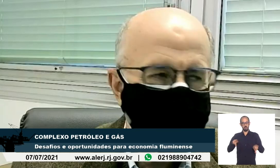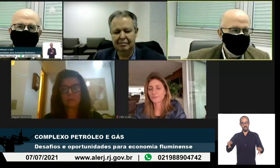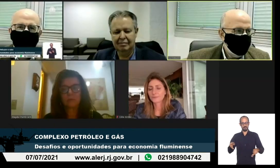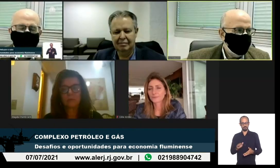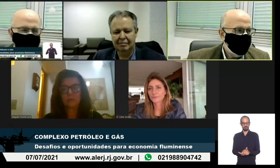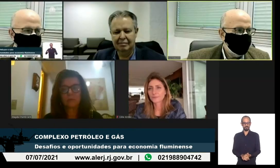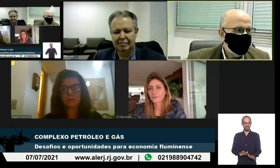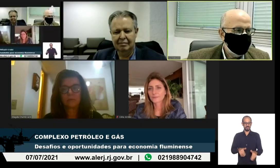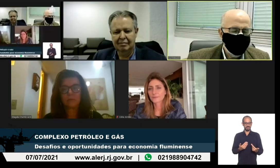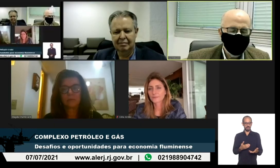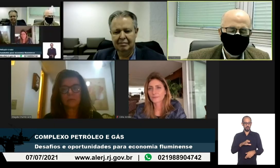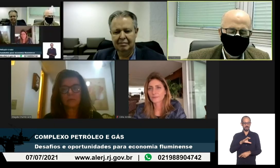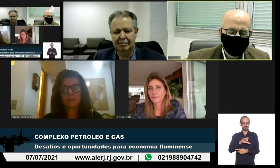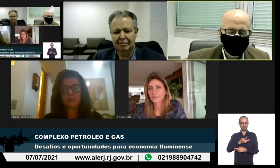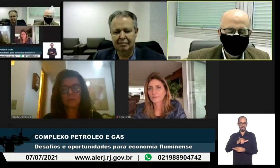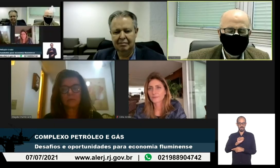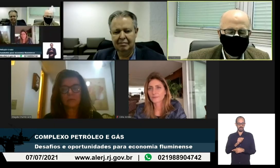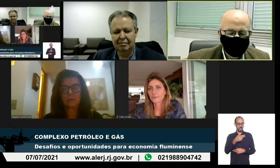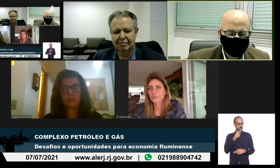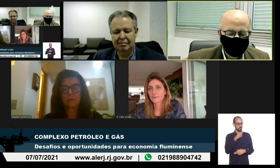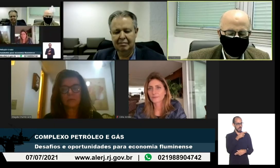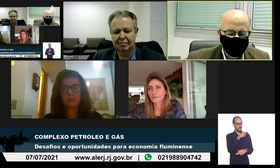Jordão